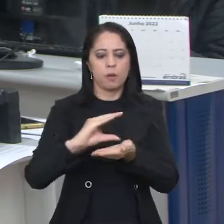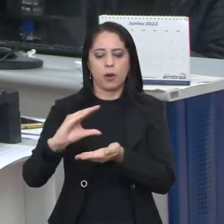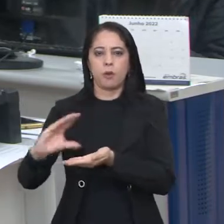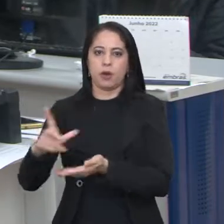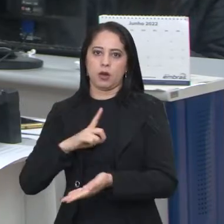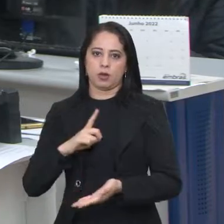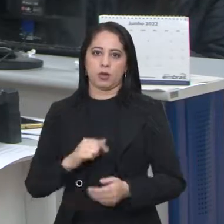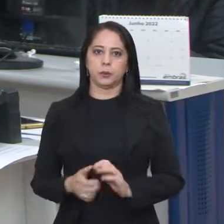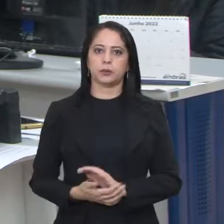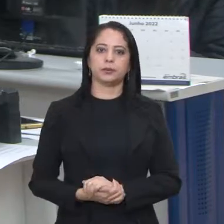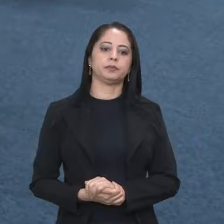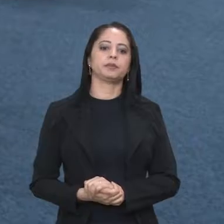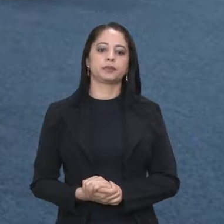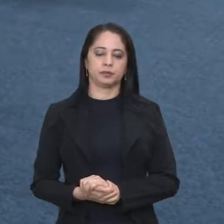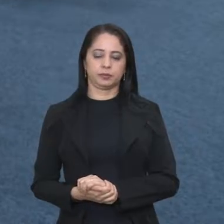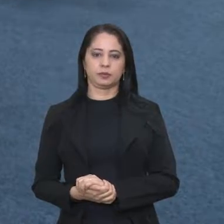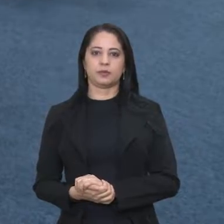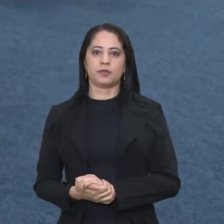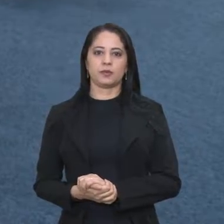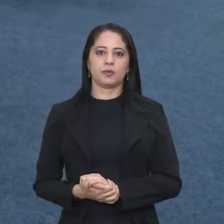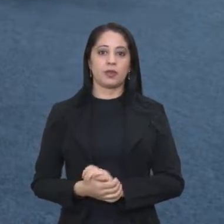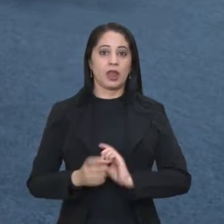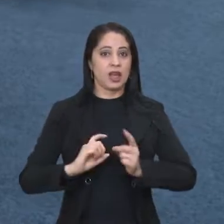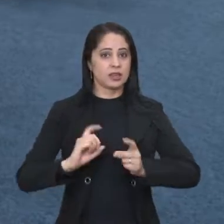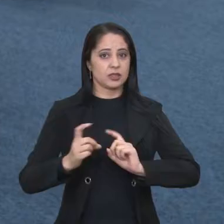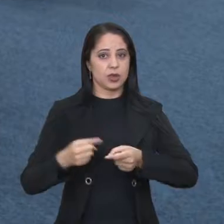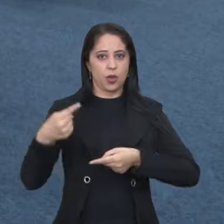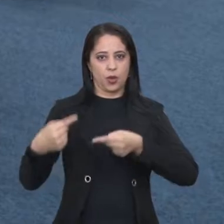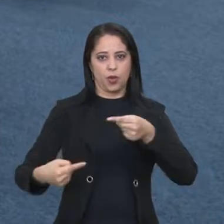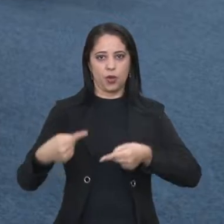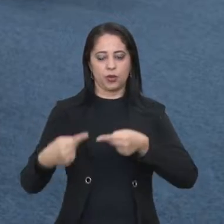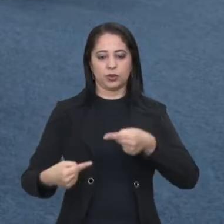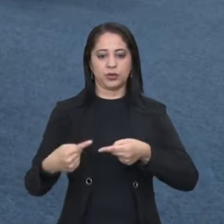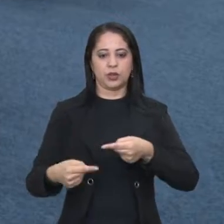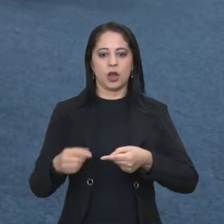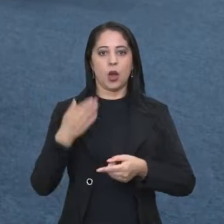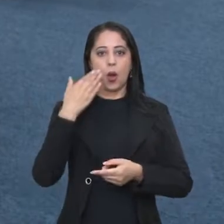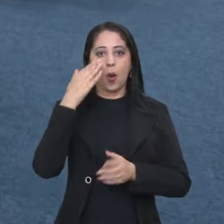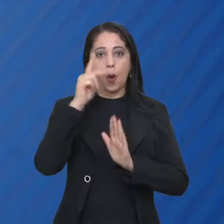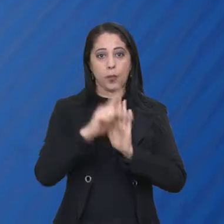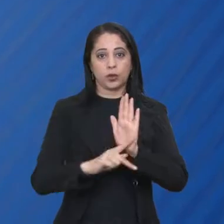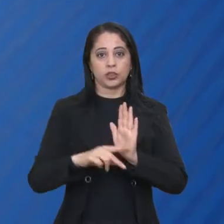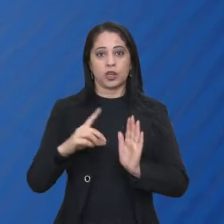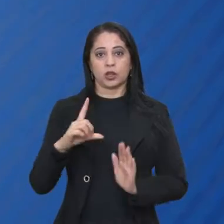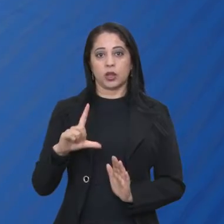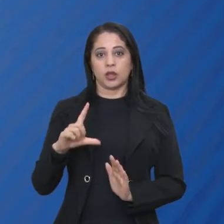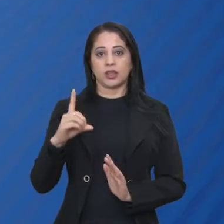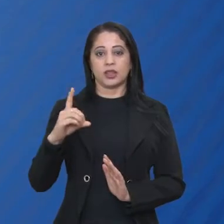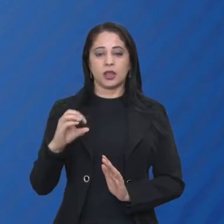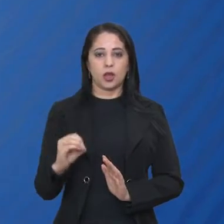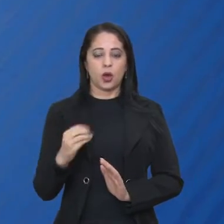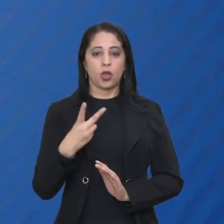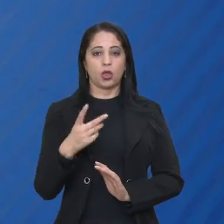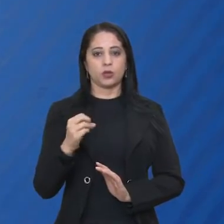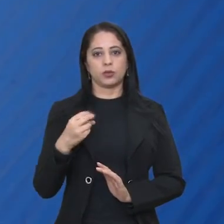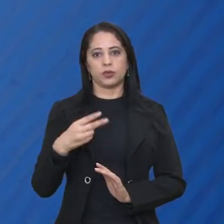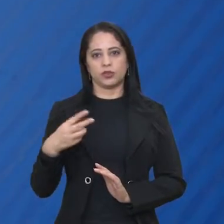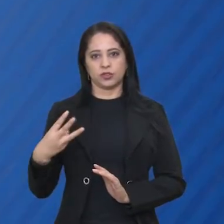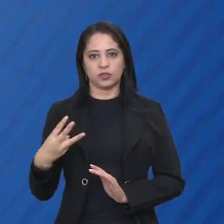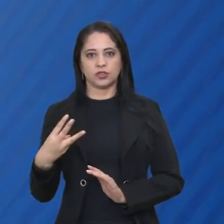da gestão municipal. Um dos destaques da 41ª sessão do ano é o projeto da LDO